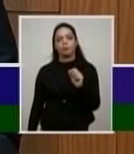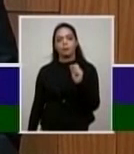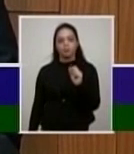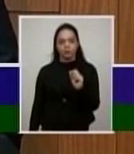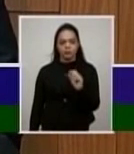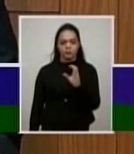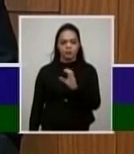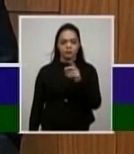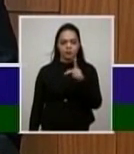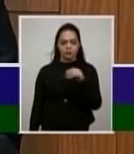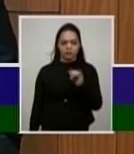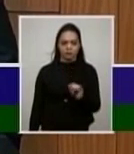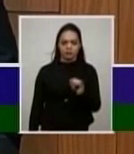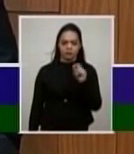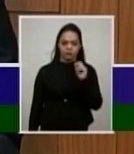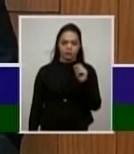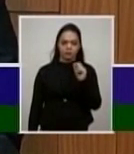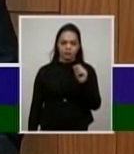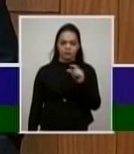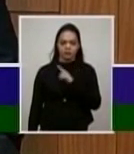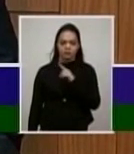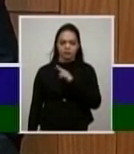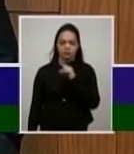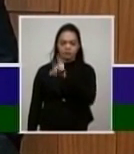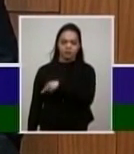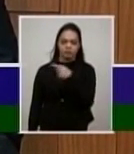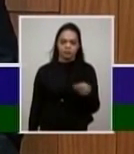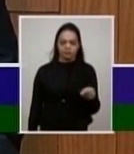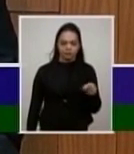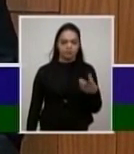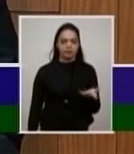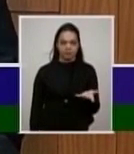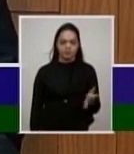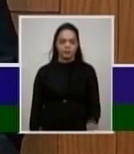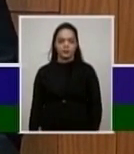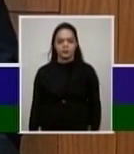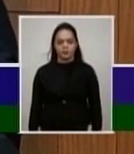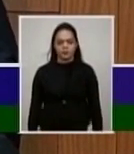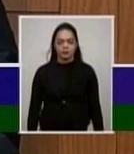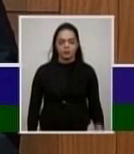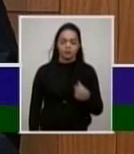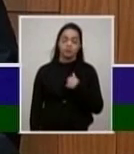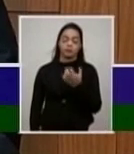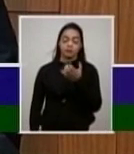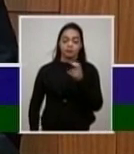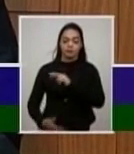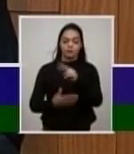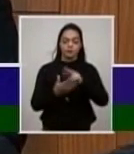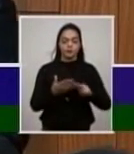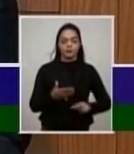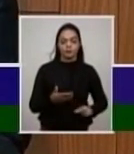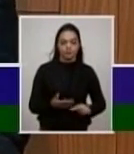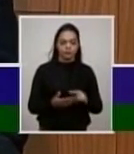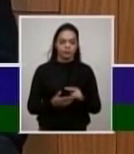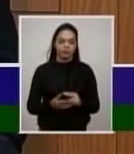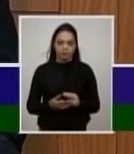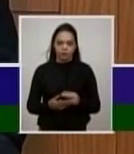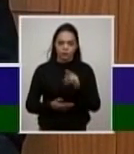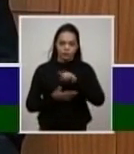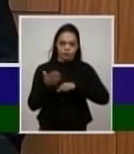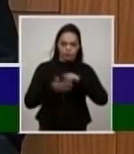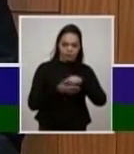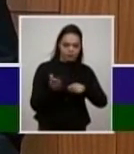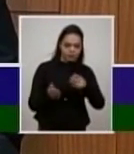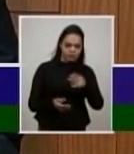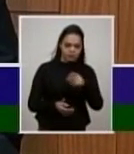juiz no plenário da Câmara na manhã do último dia 6 e disse que o despacho do juiz dá a legitimidade para que o andamento